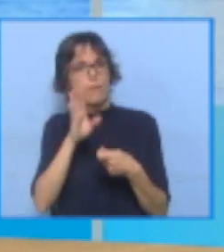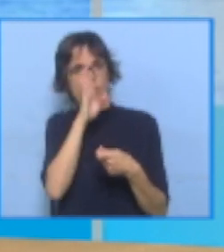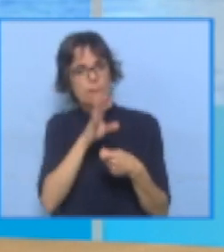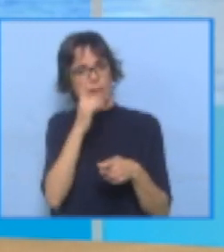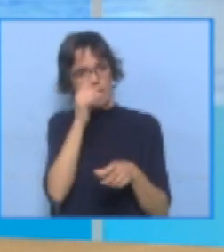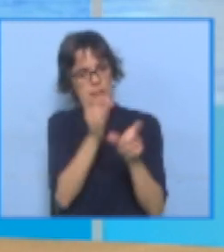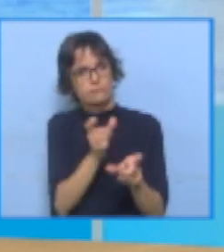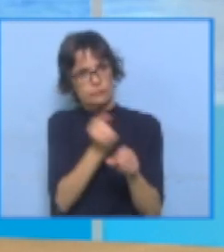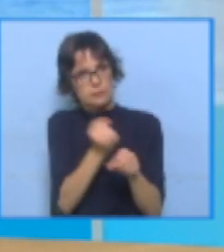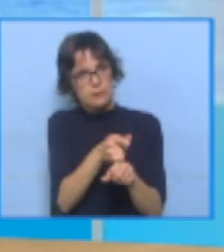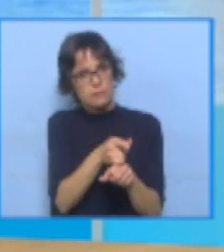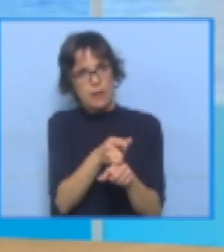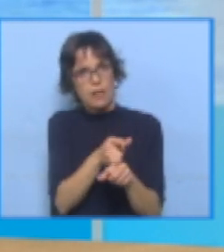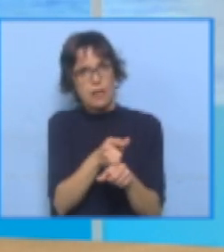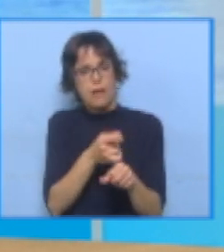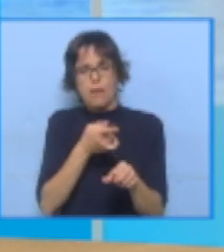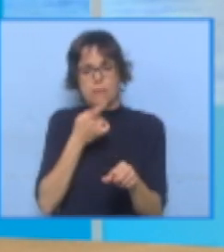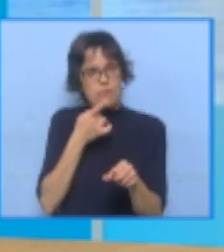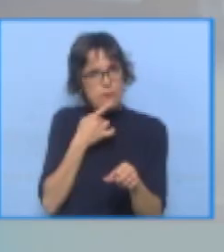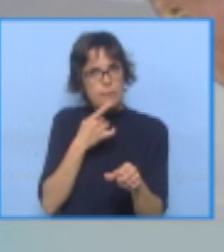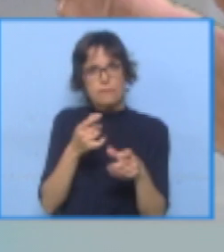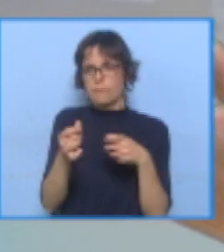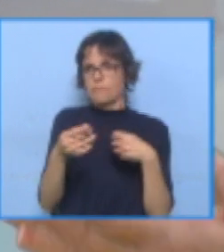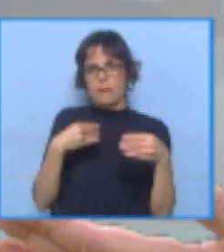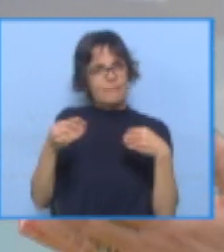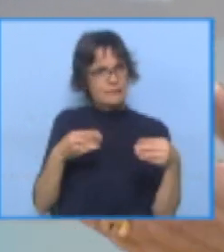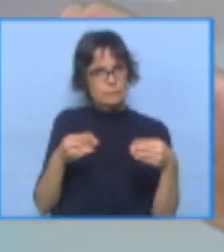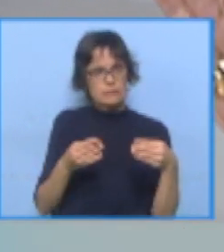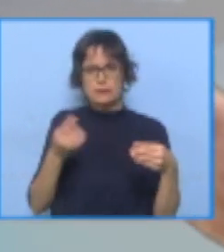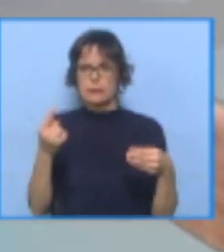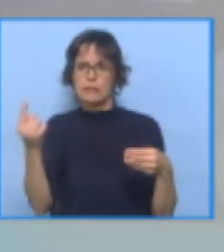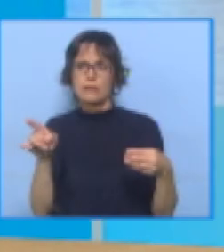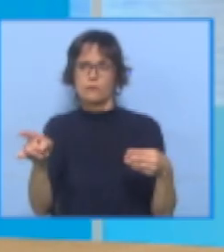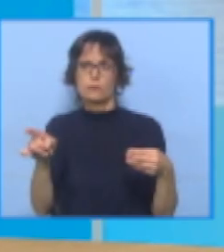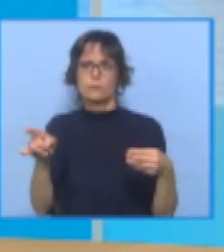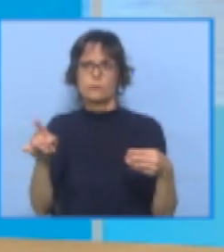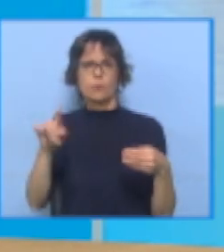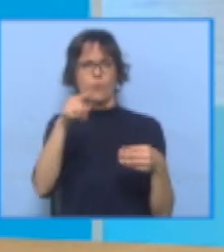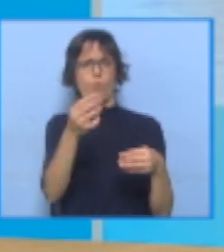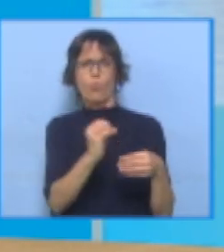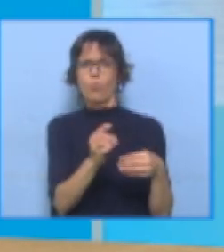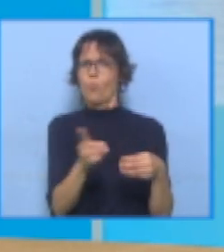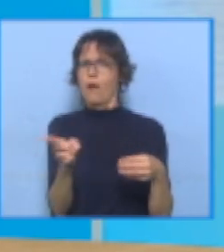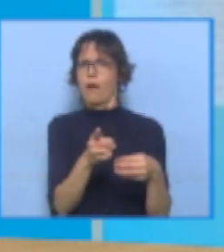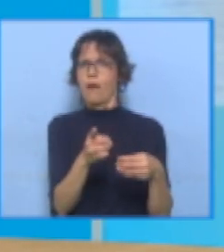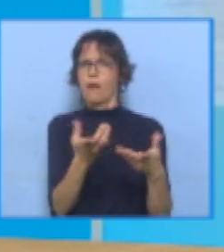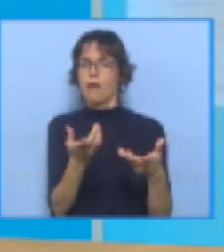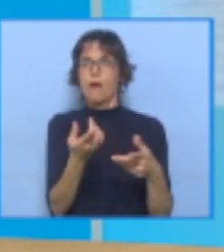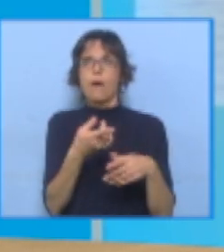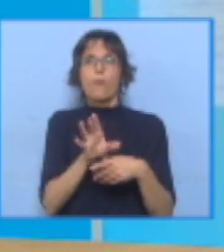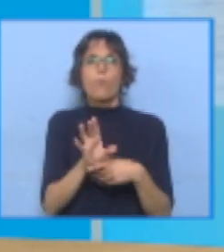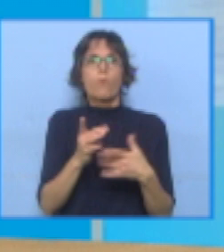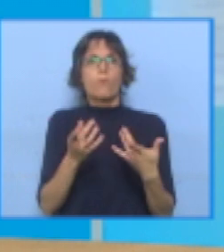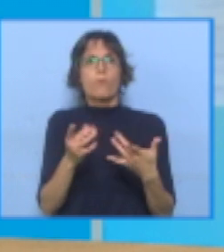não conseguem compreender a flexibilidade que é dada a uns em detrimento de outros, ou que é dada numa